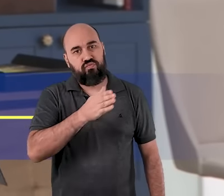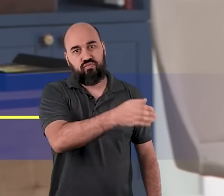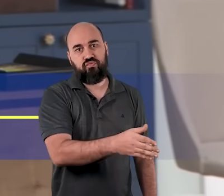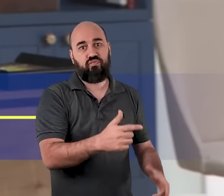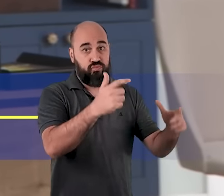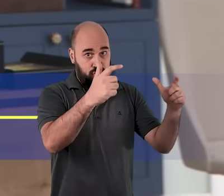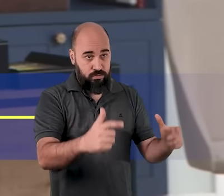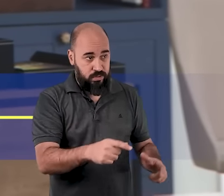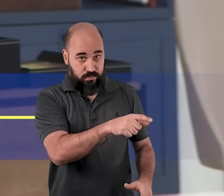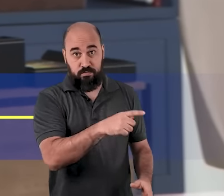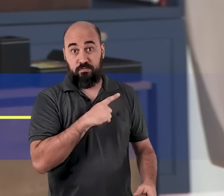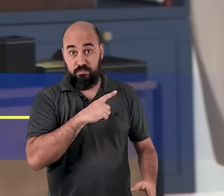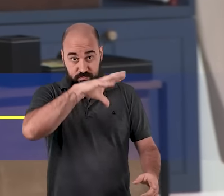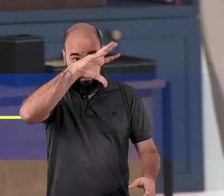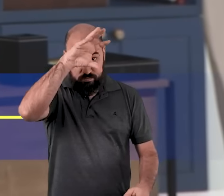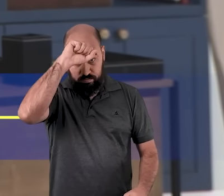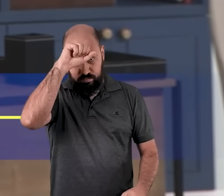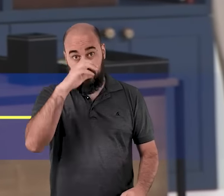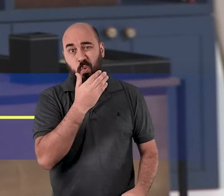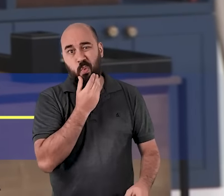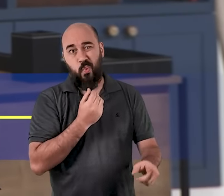com um homem endemoniado